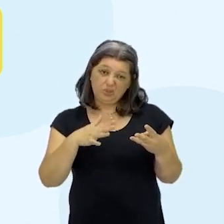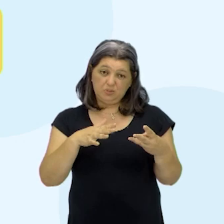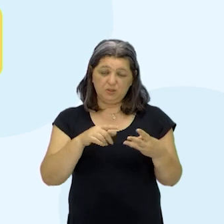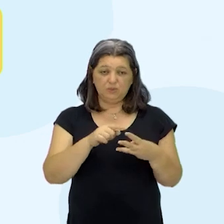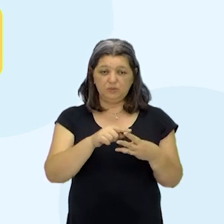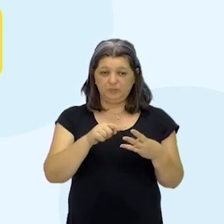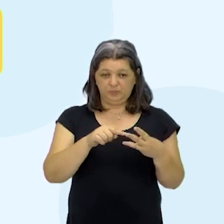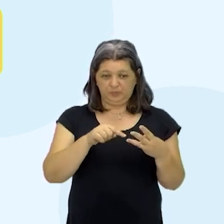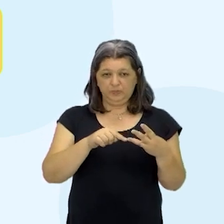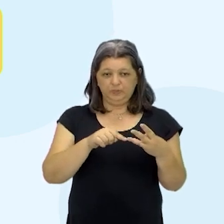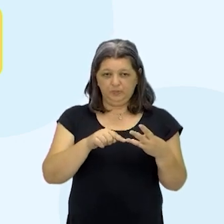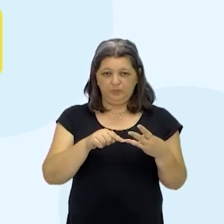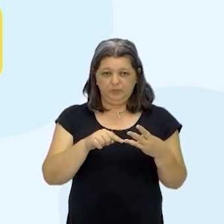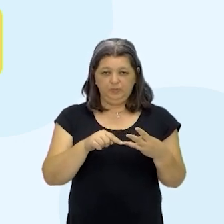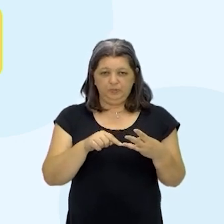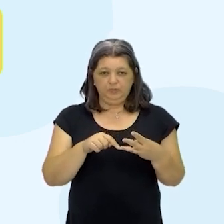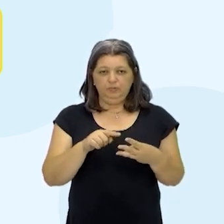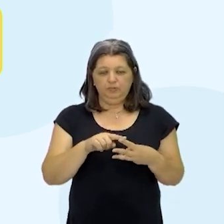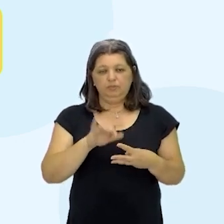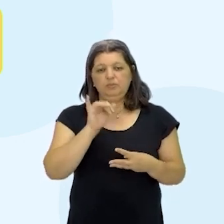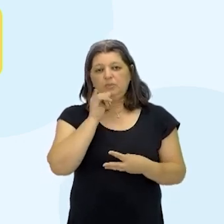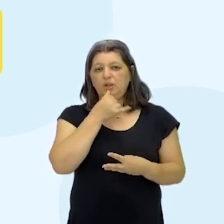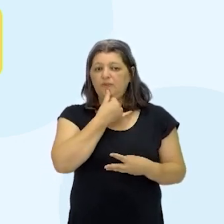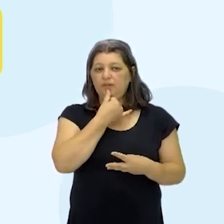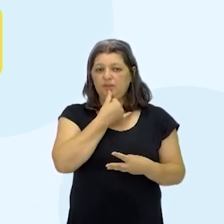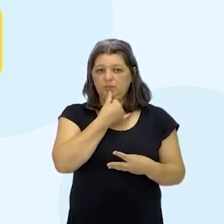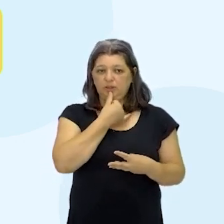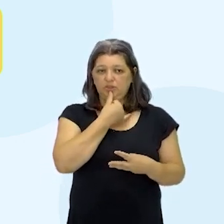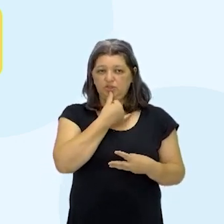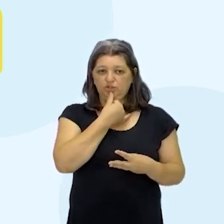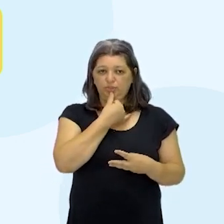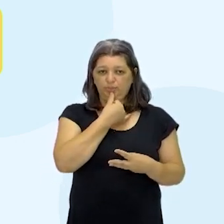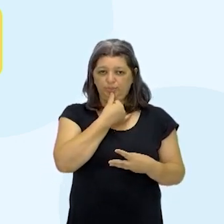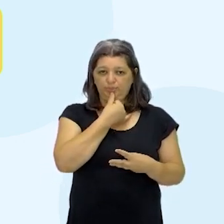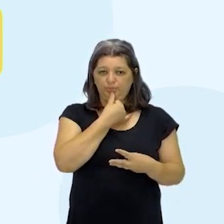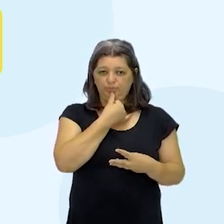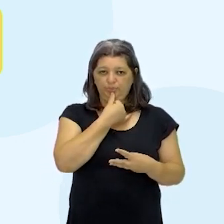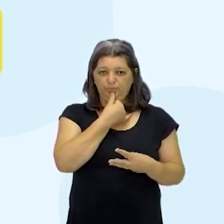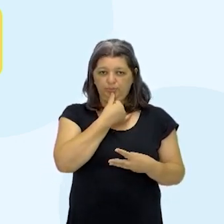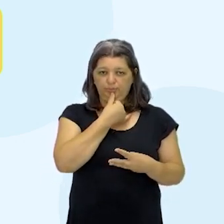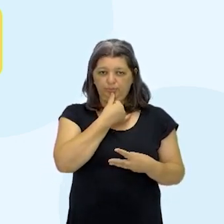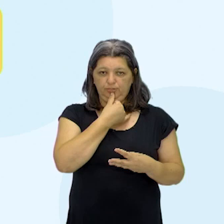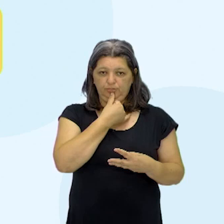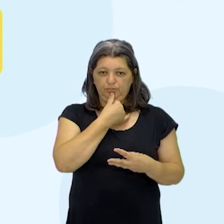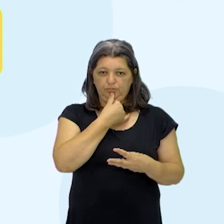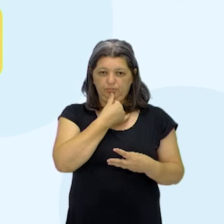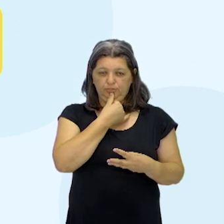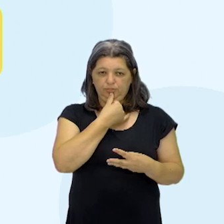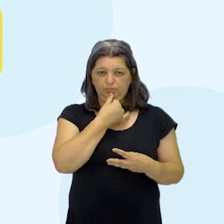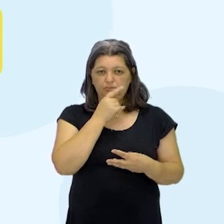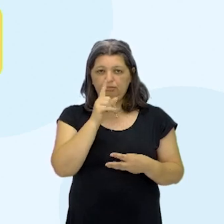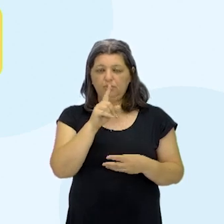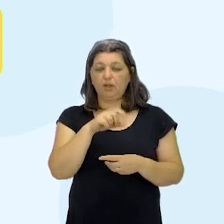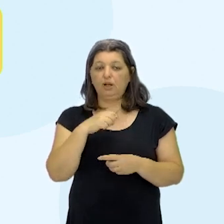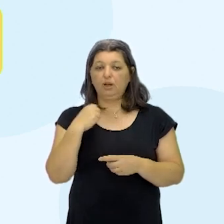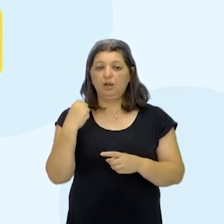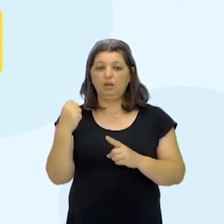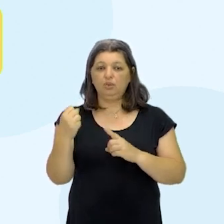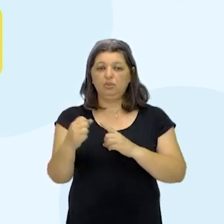unfortunately, infelizmente, in our society, na nossa sociedade,